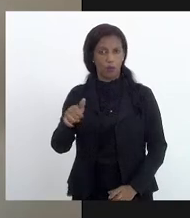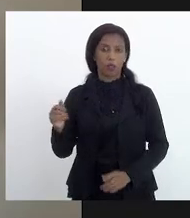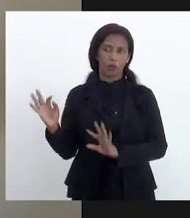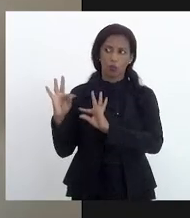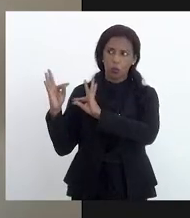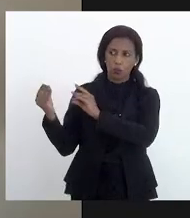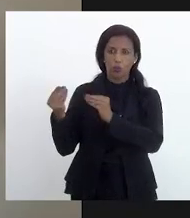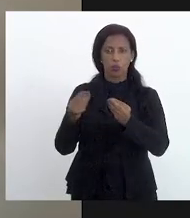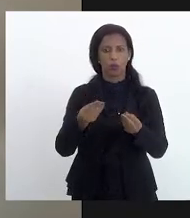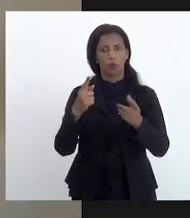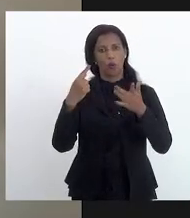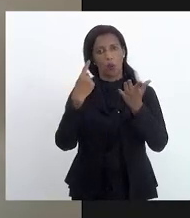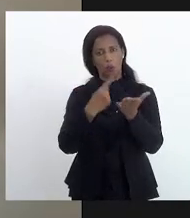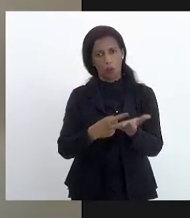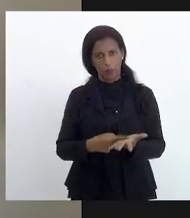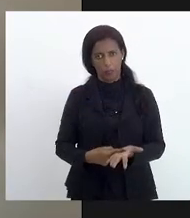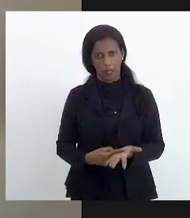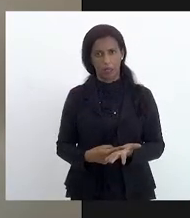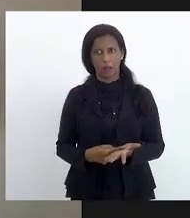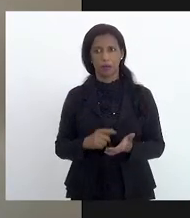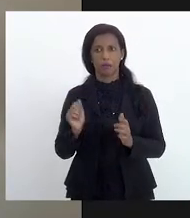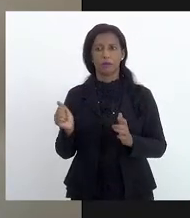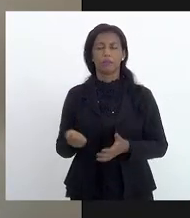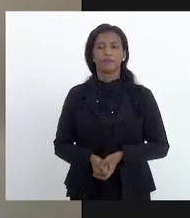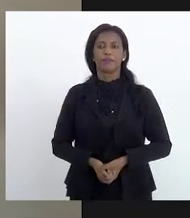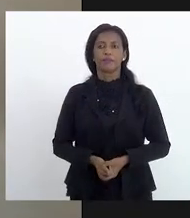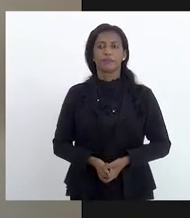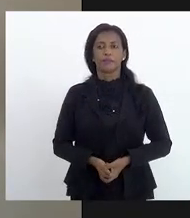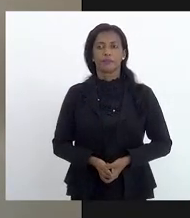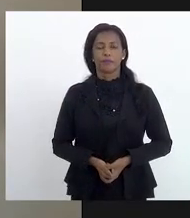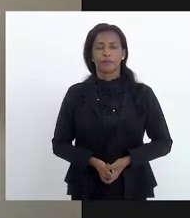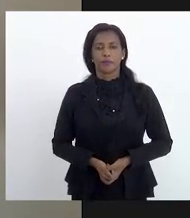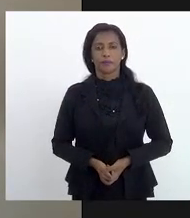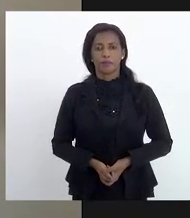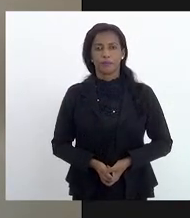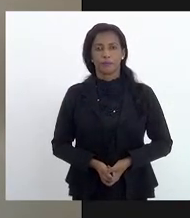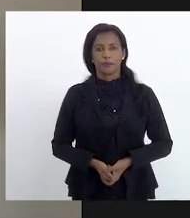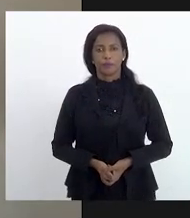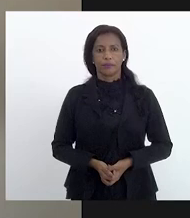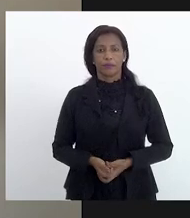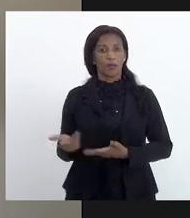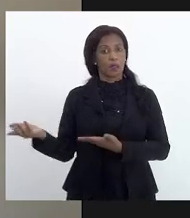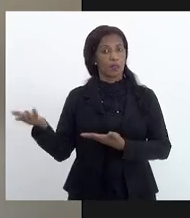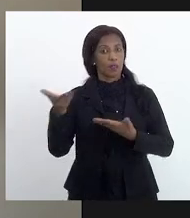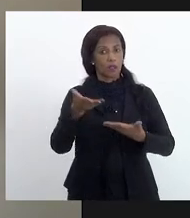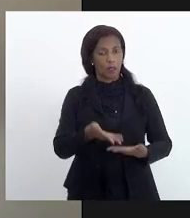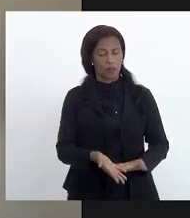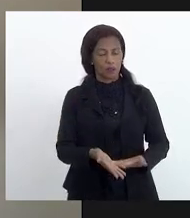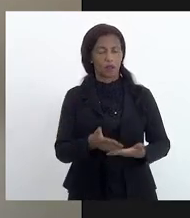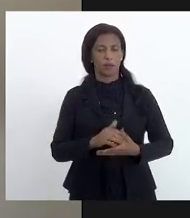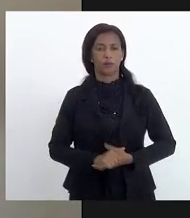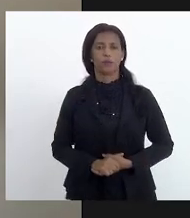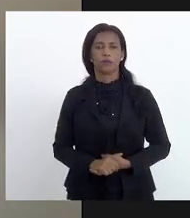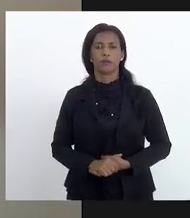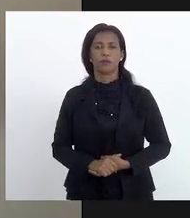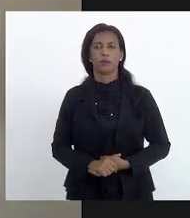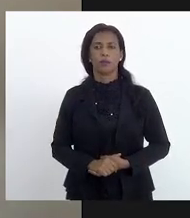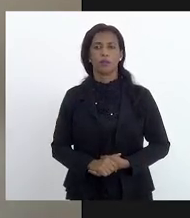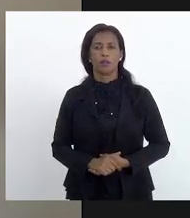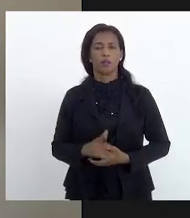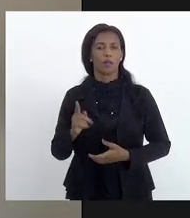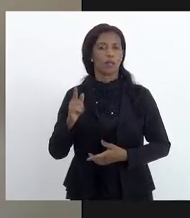foi combinado, nós estaremos aí junto feito, né? E trazer aqui um